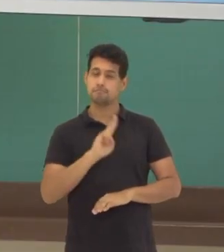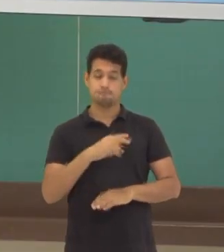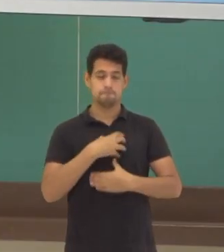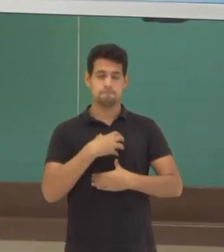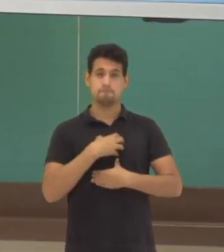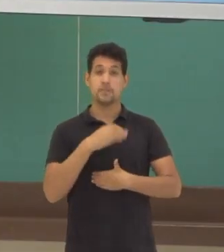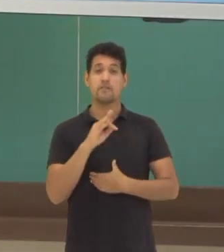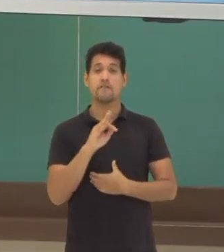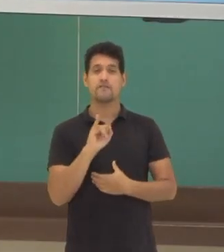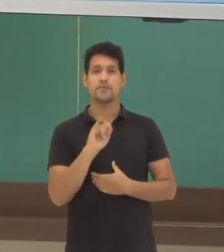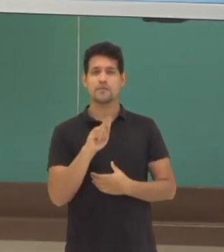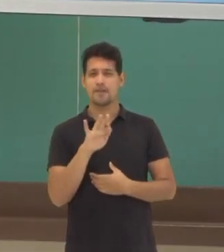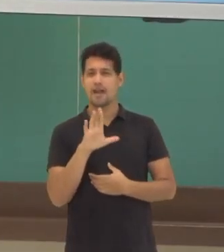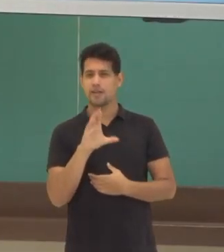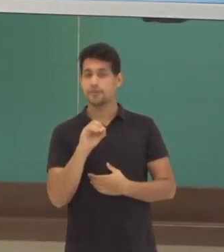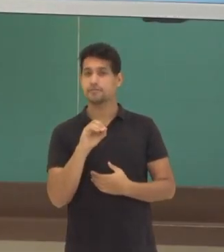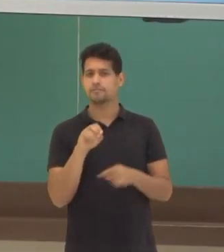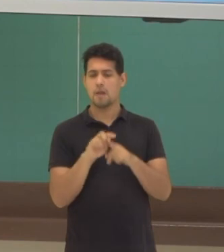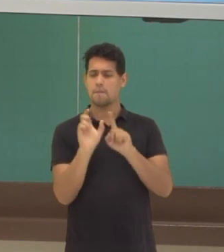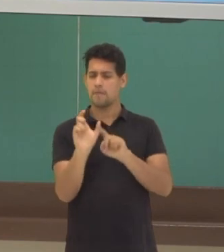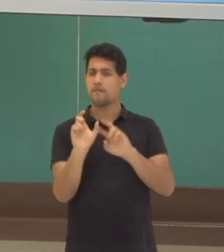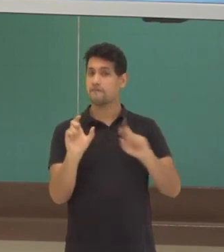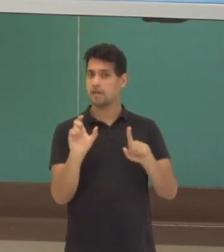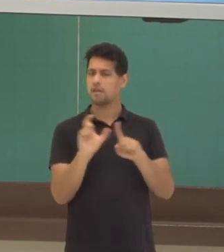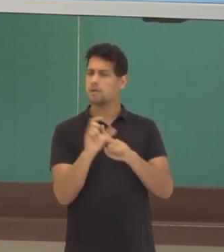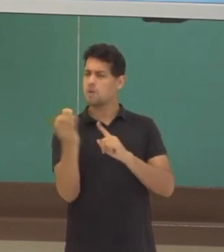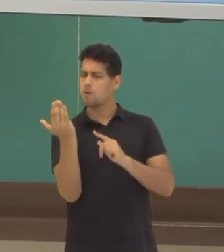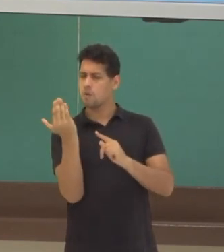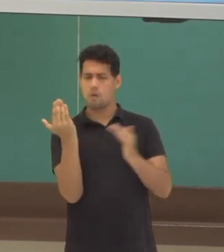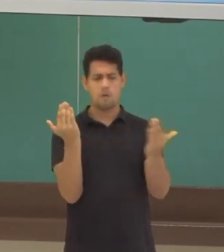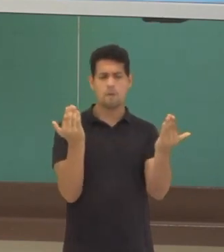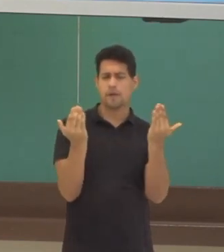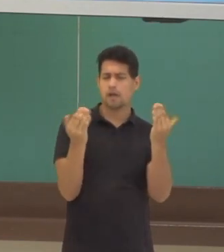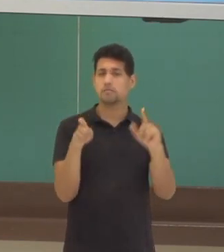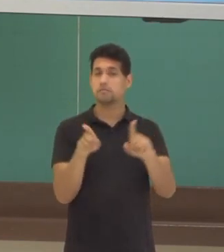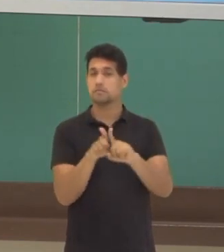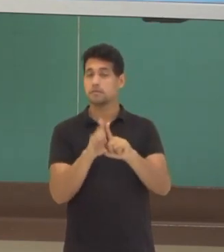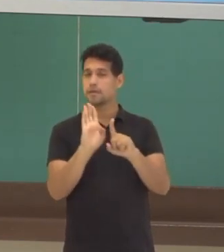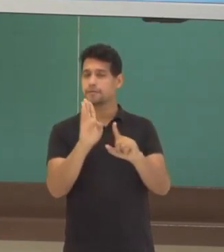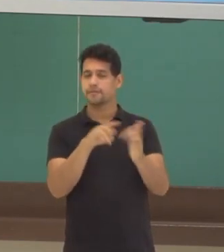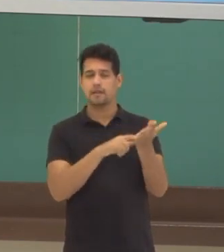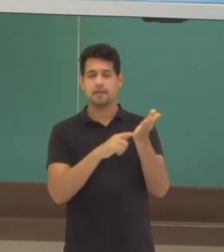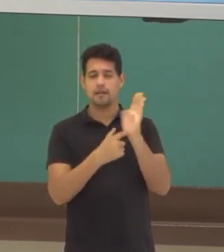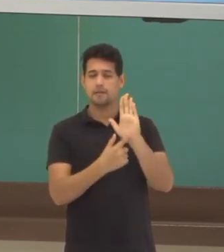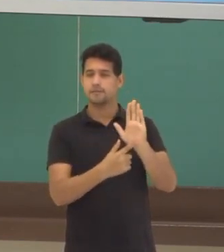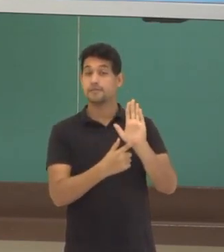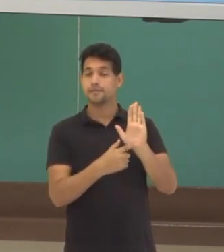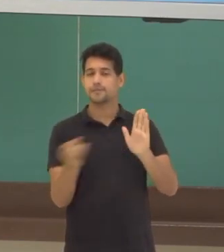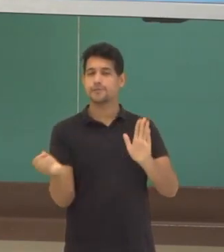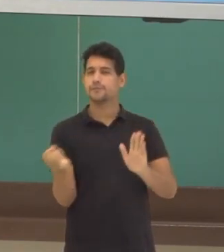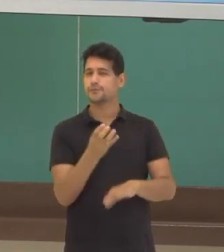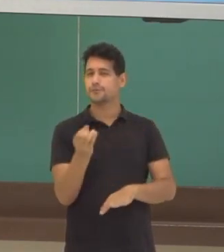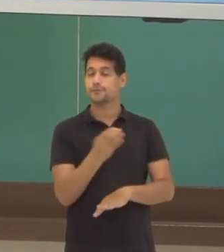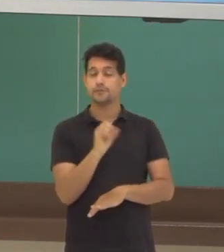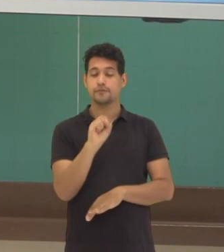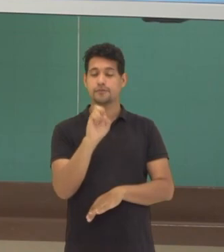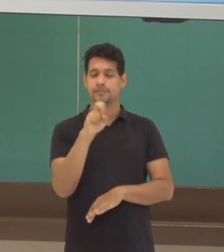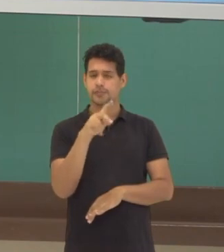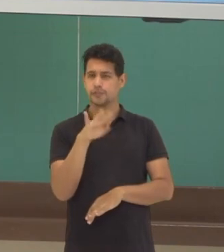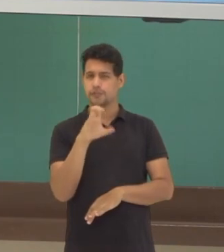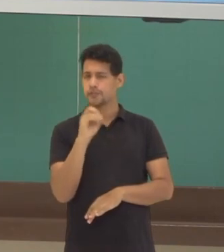Você lembra? Você se recorda? Isso já foi abordado em outros momentos. A maioria dos estudantes vão lembrar, né? Se você